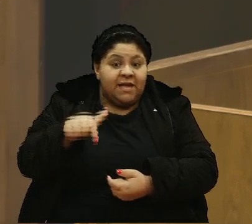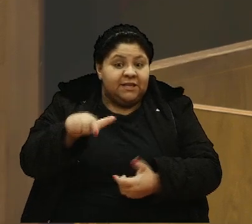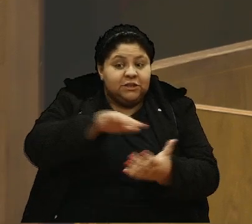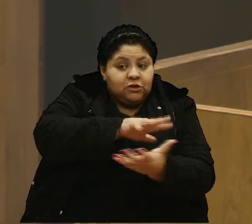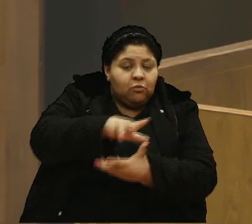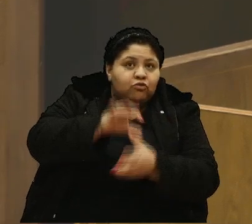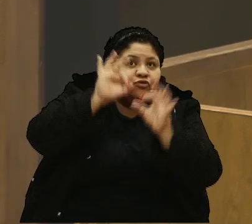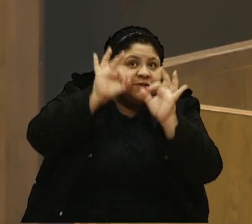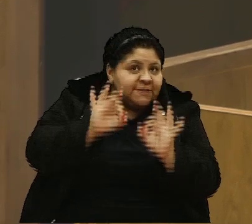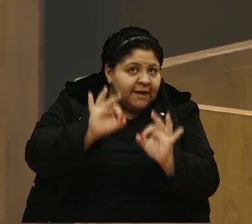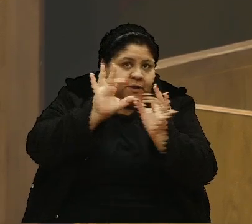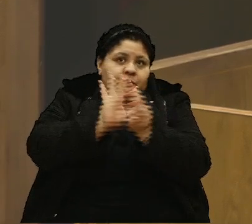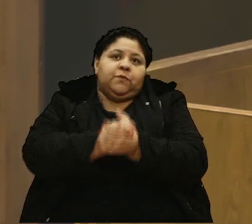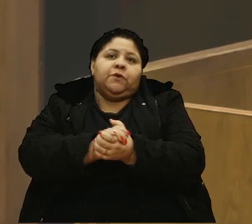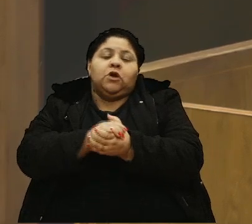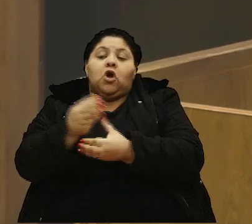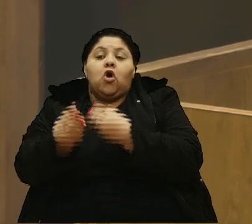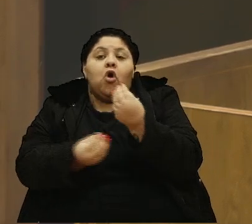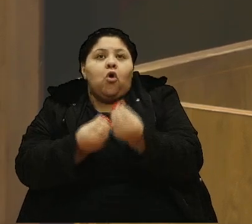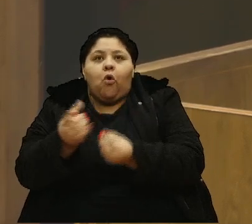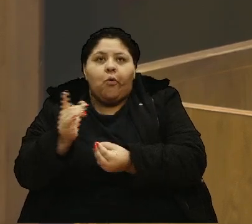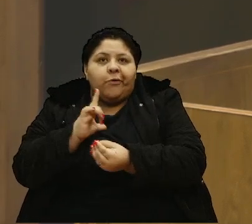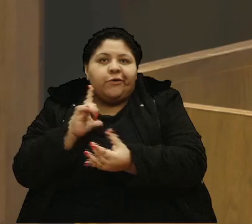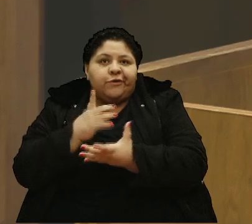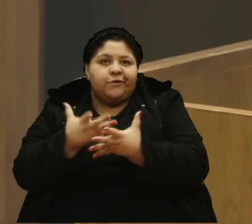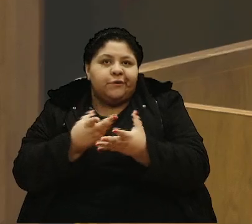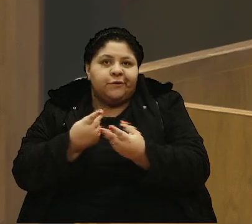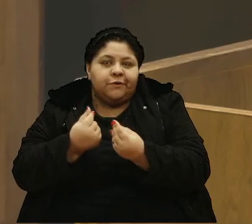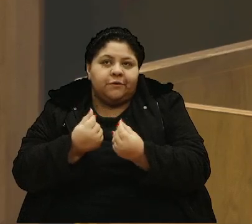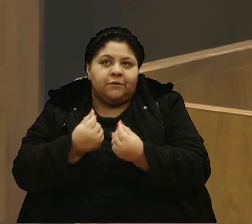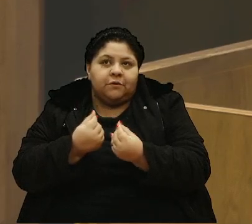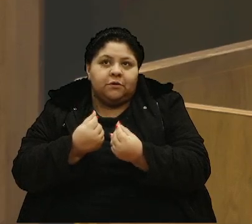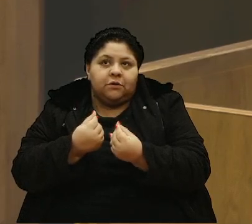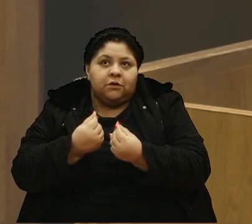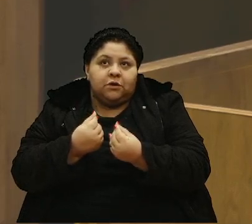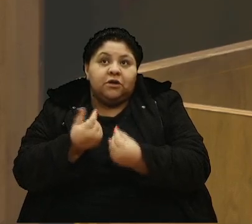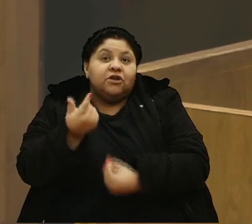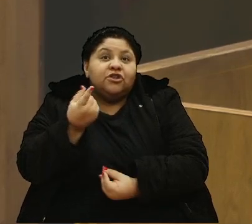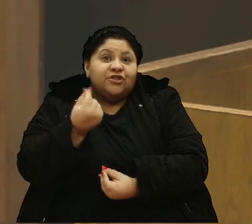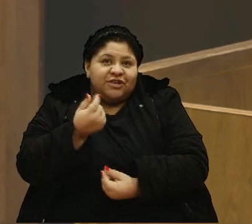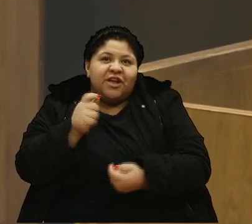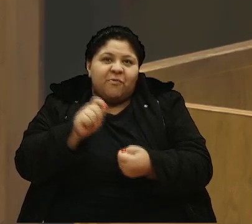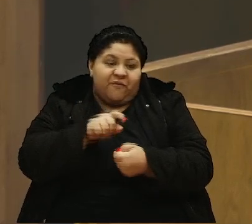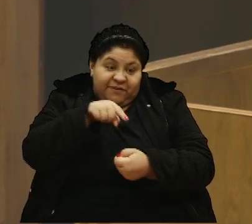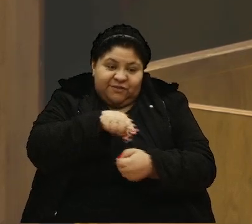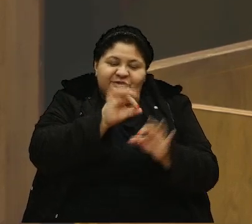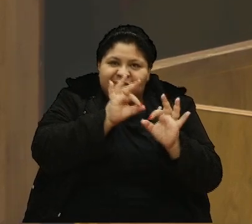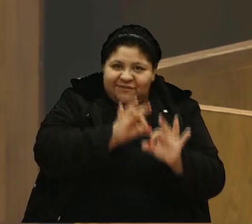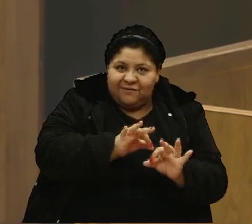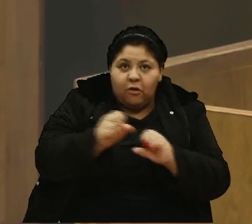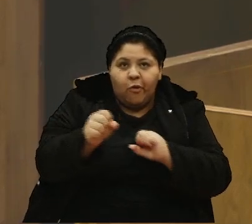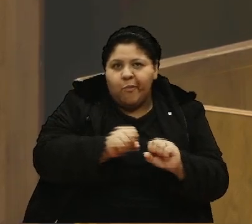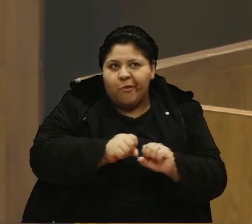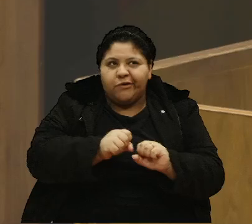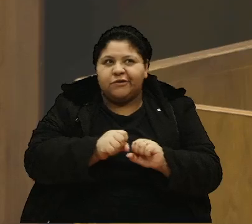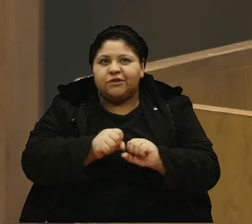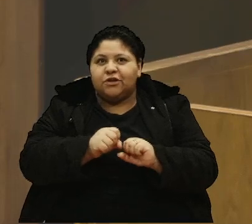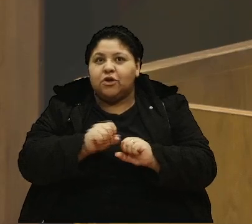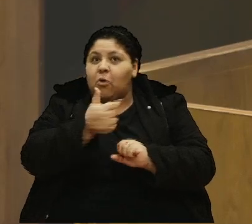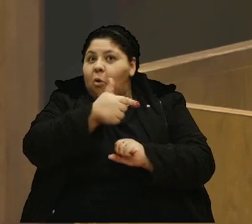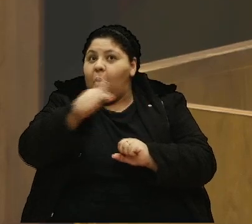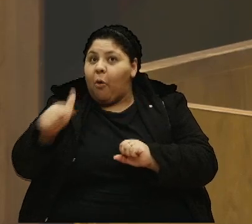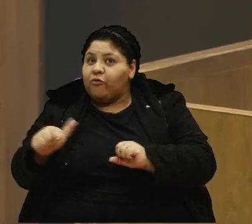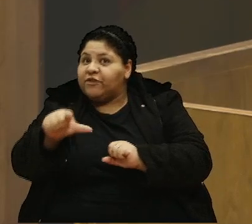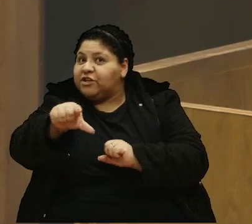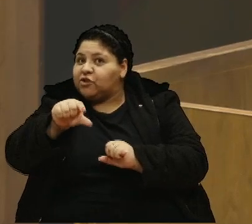ideal. Como a gente não tem, talvez, orçamento para fazer o mundo ideal, a gente pode buscar outra